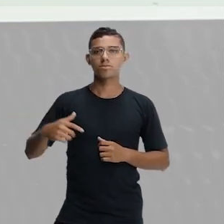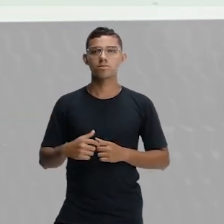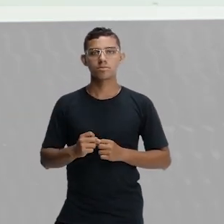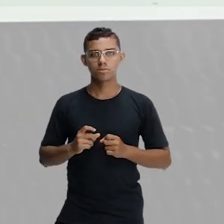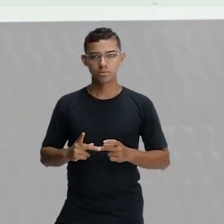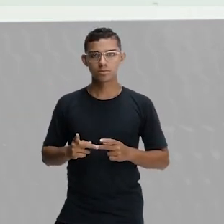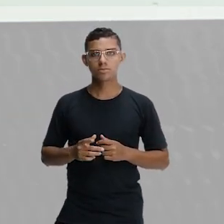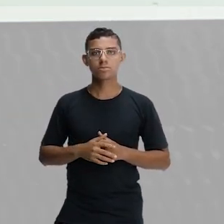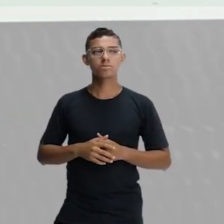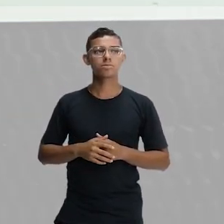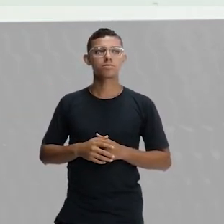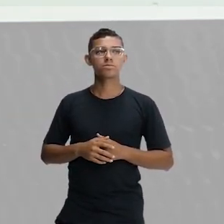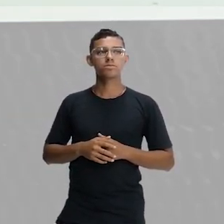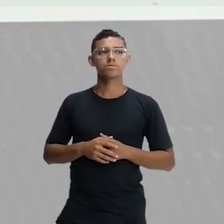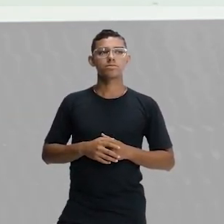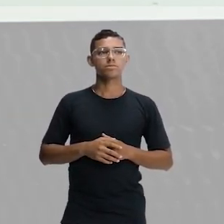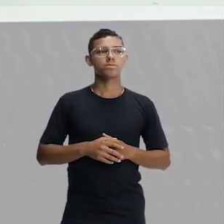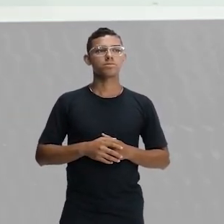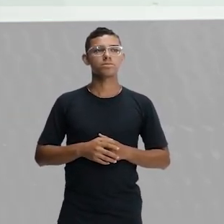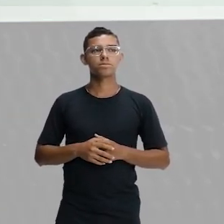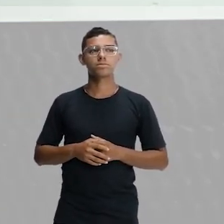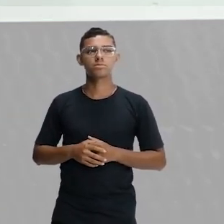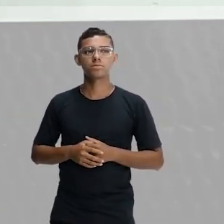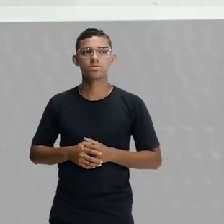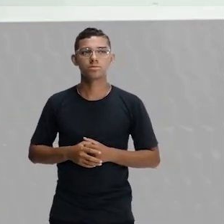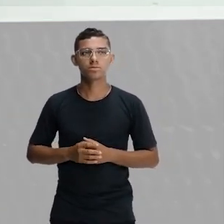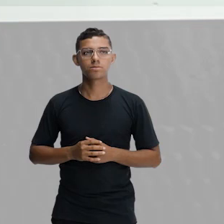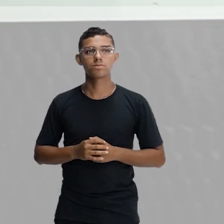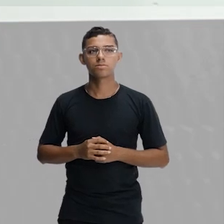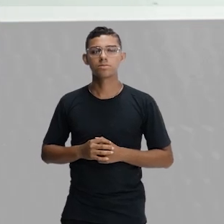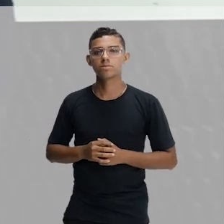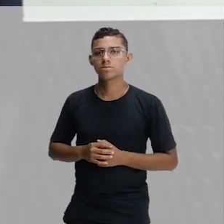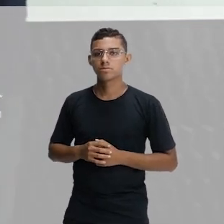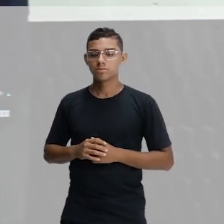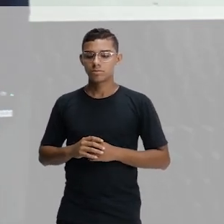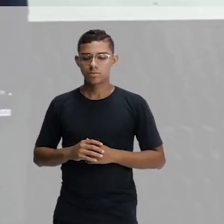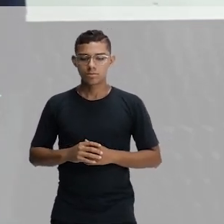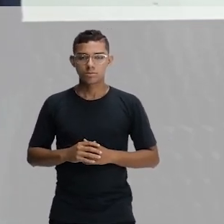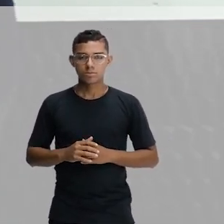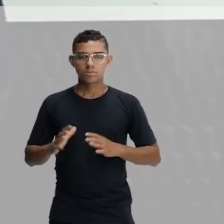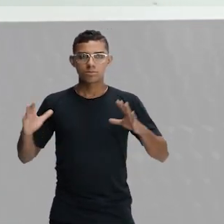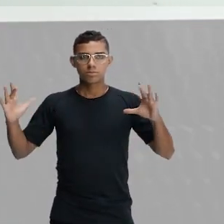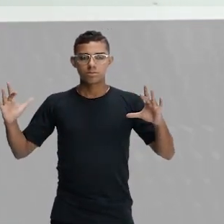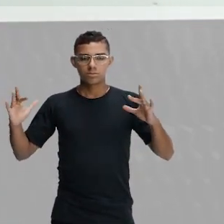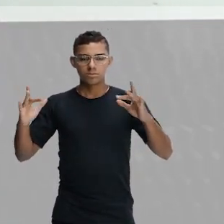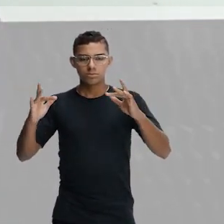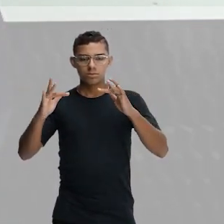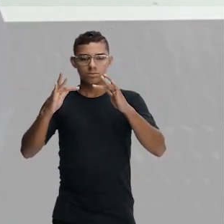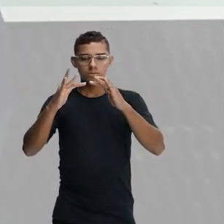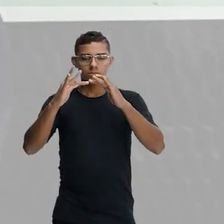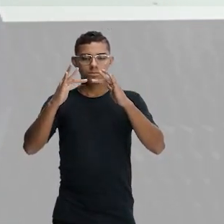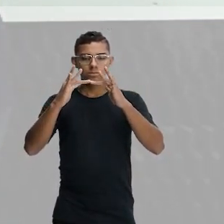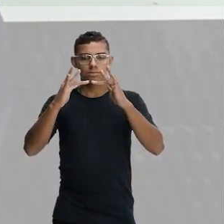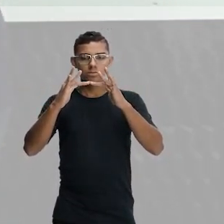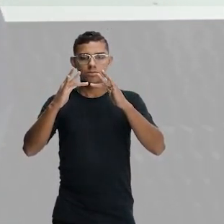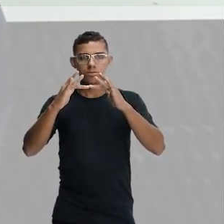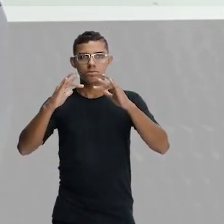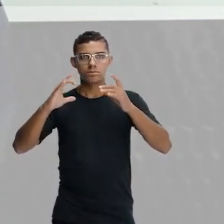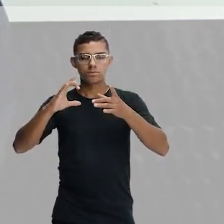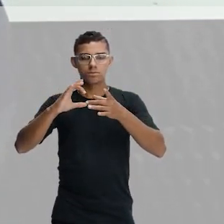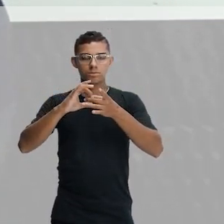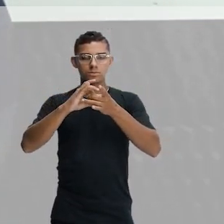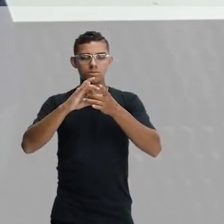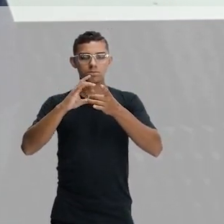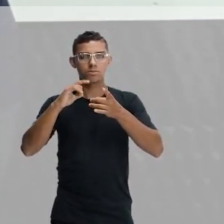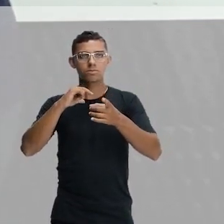Certinho? Q pode ser um valor qualquer. Quando esses corpos se tocarem, certo? Quando ocorrer o contato, vai